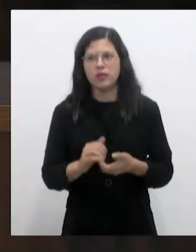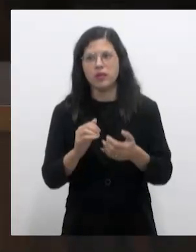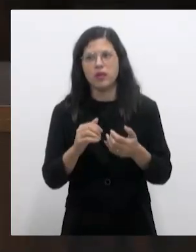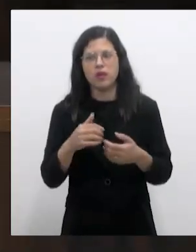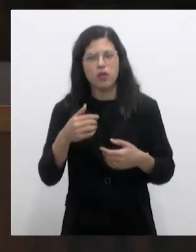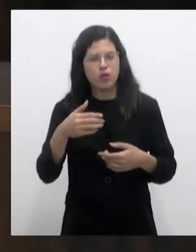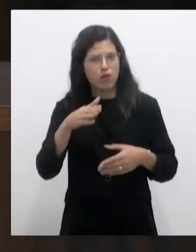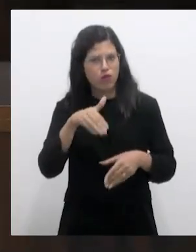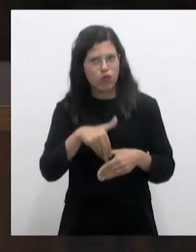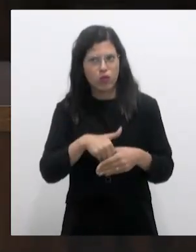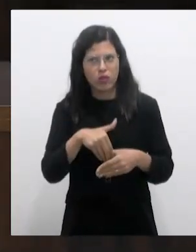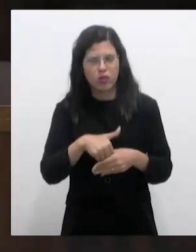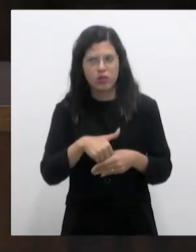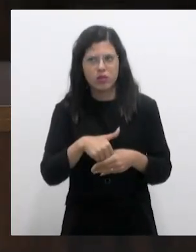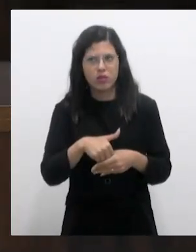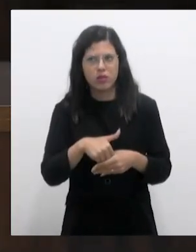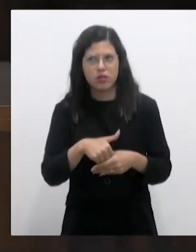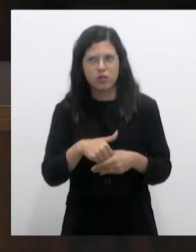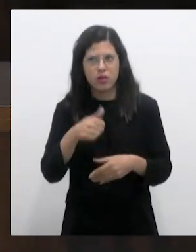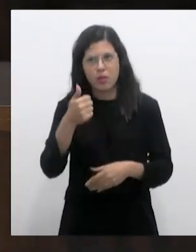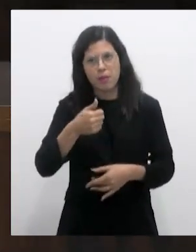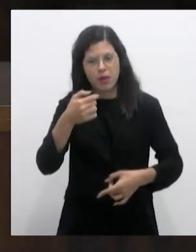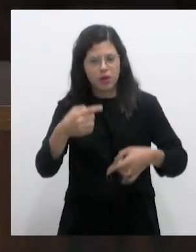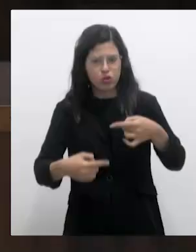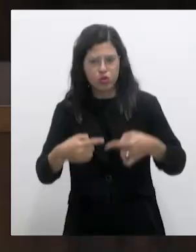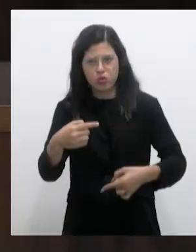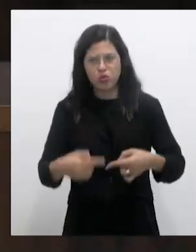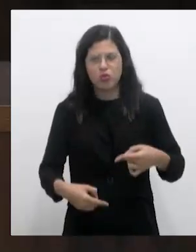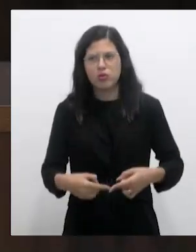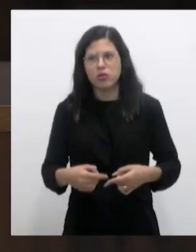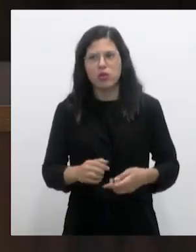Em votação, em primeira discussão.